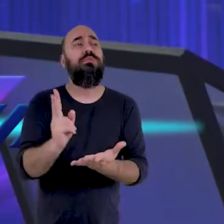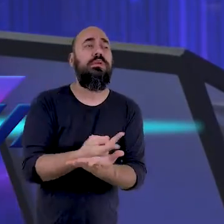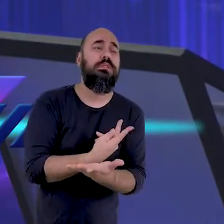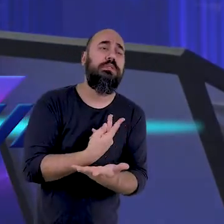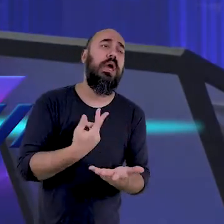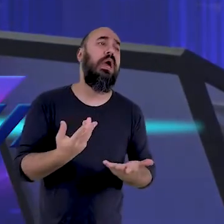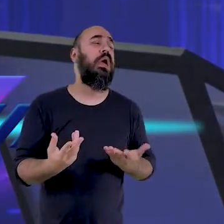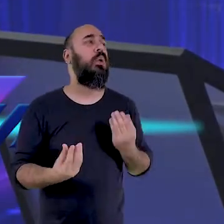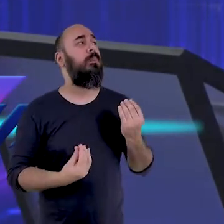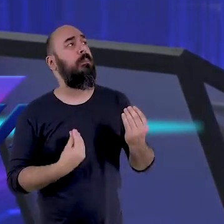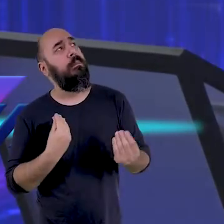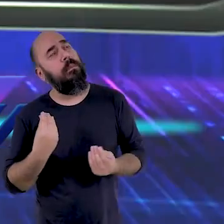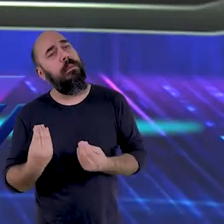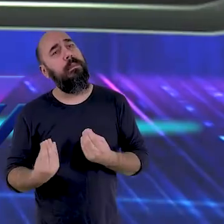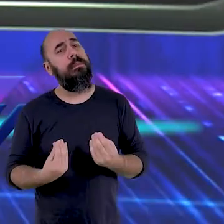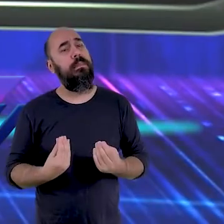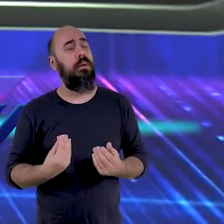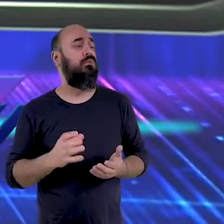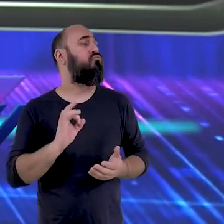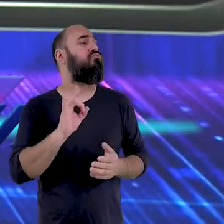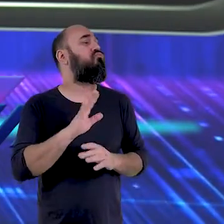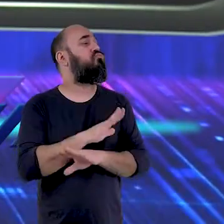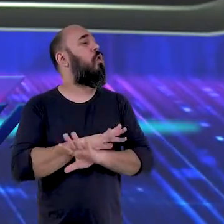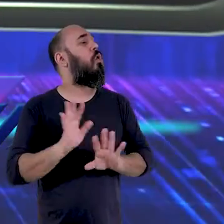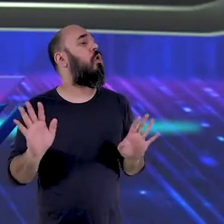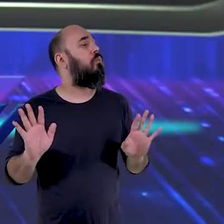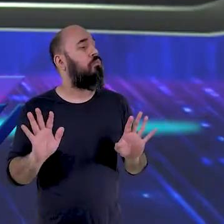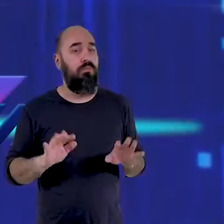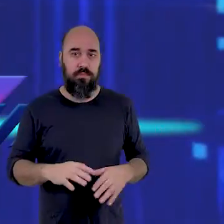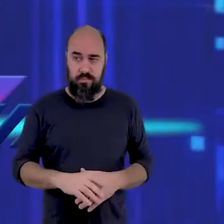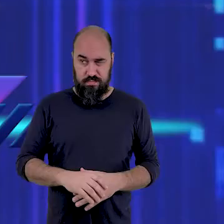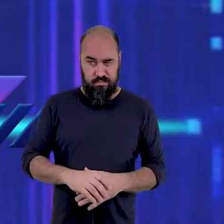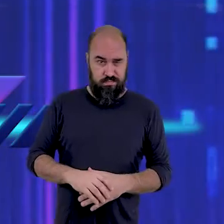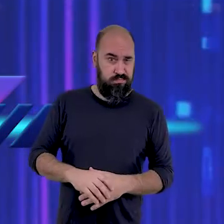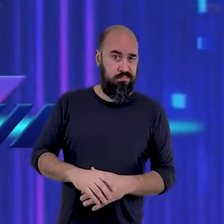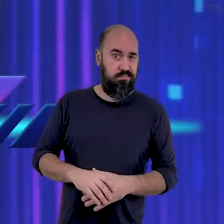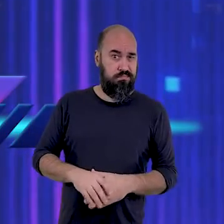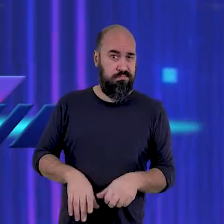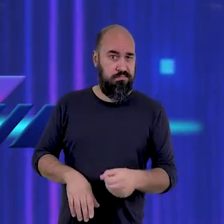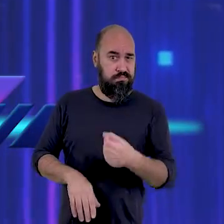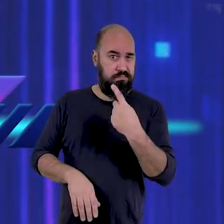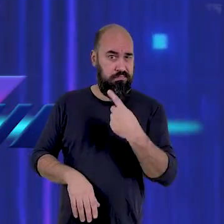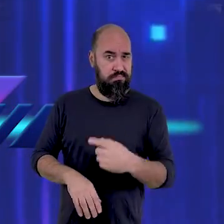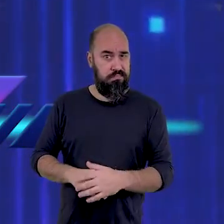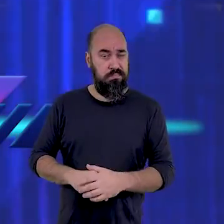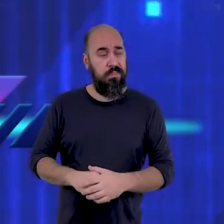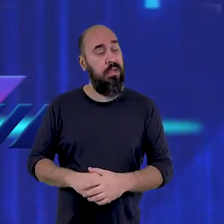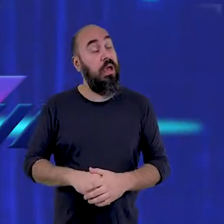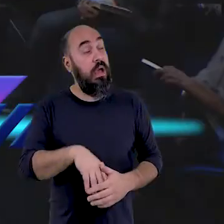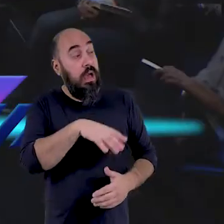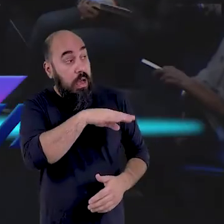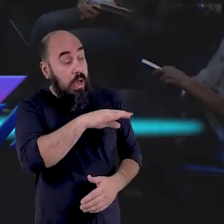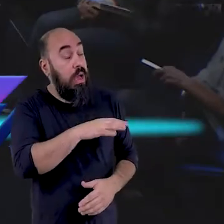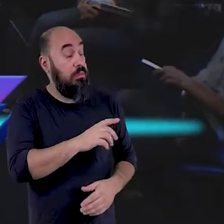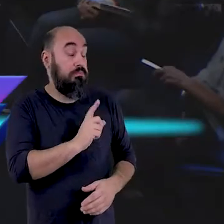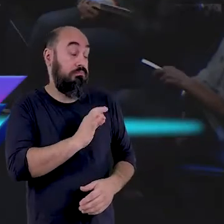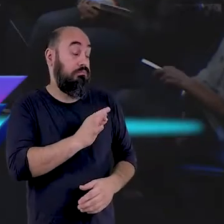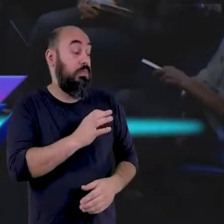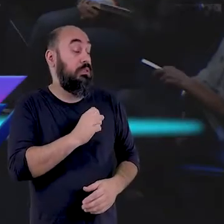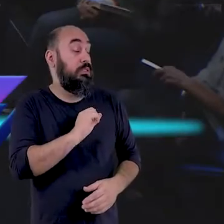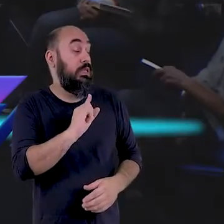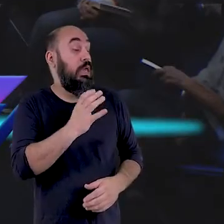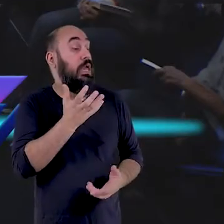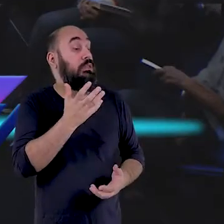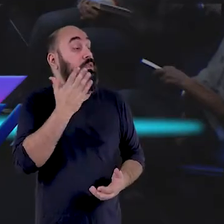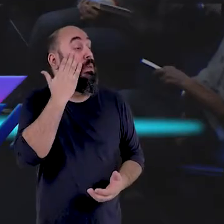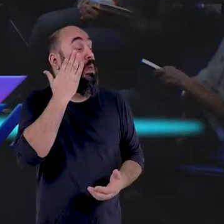que foi, então vai para o Antigo Testamento, que ele vai te dar argumentos históricos. Agora, se você quer saber qual é a vontade de Deus para nós hoje, aí você